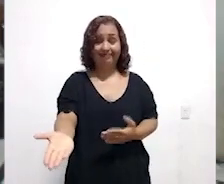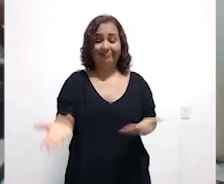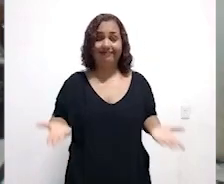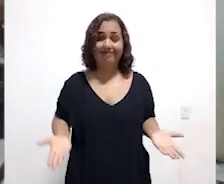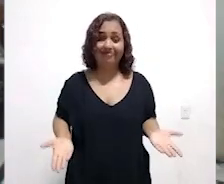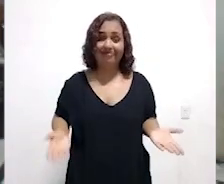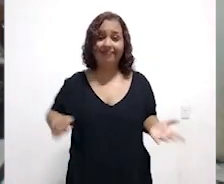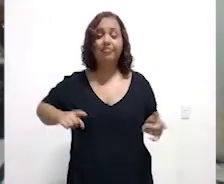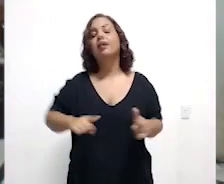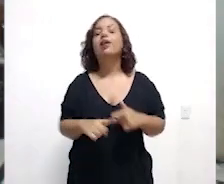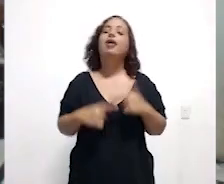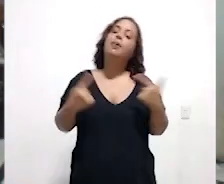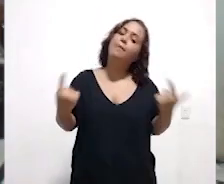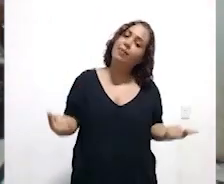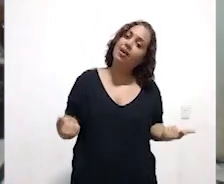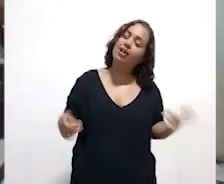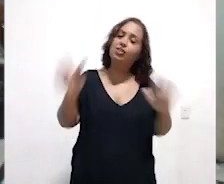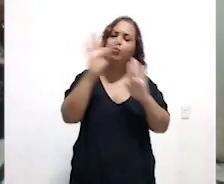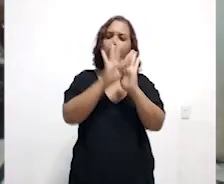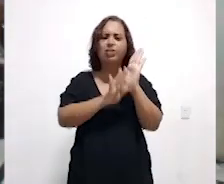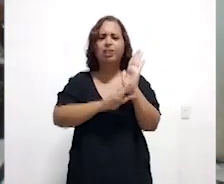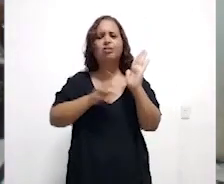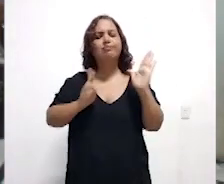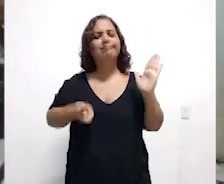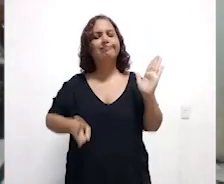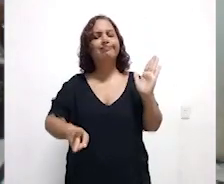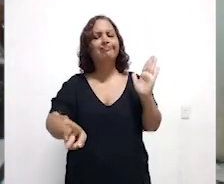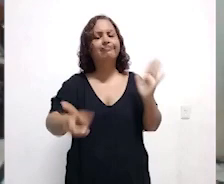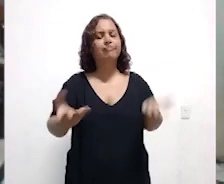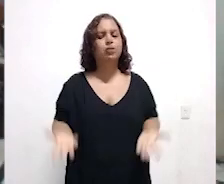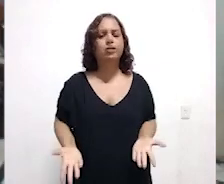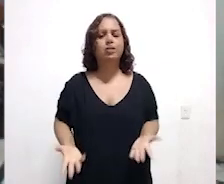Mas aí o texto segue.